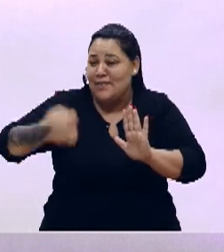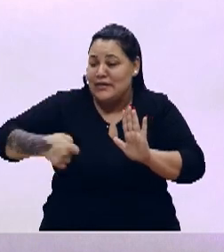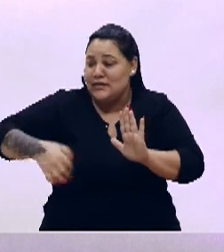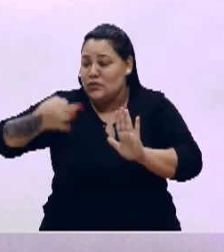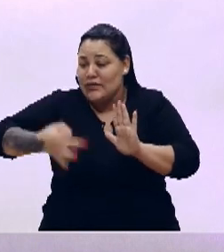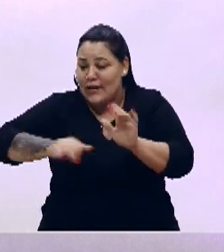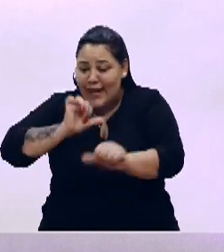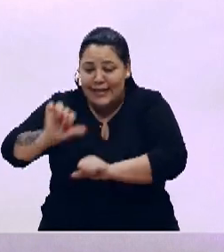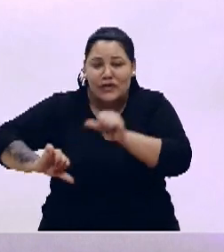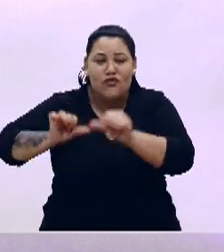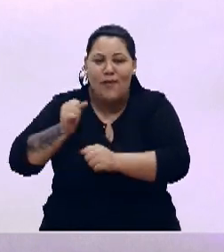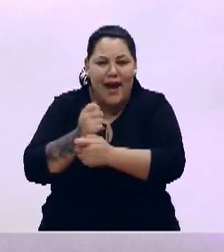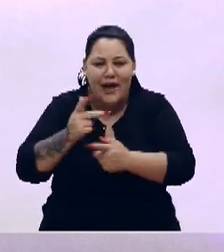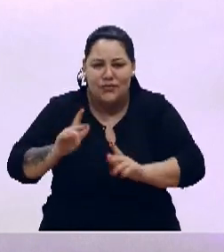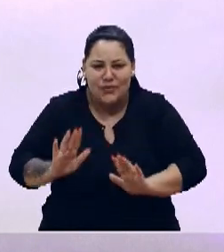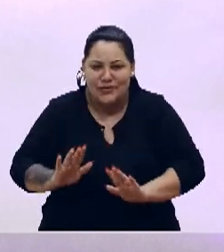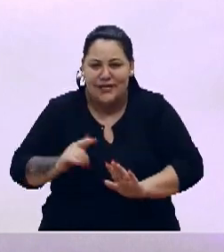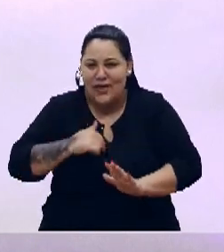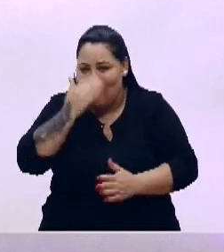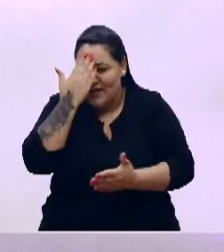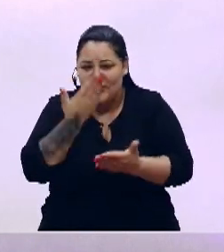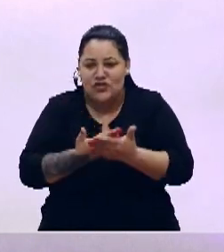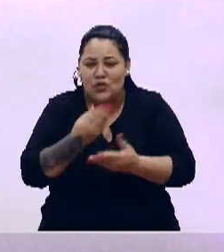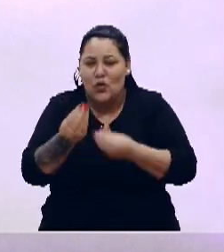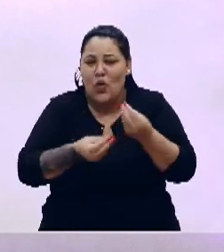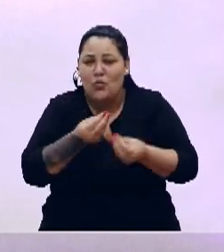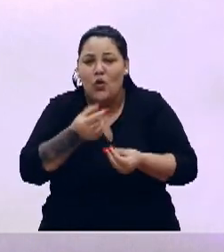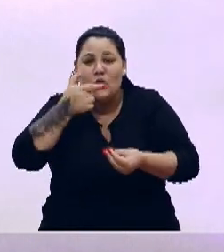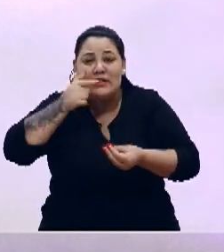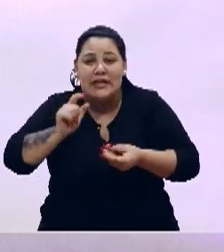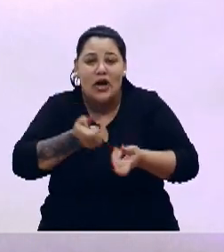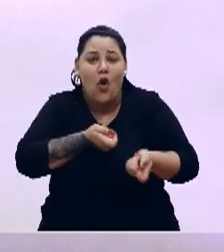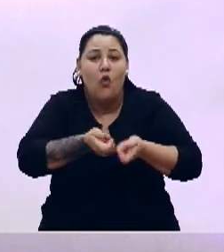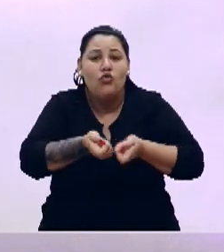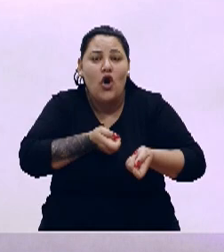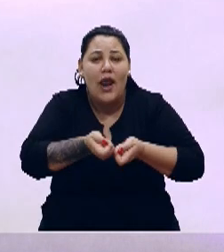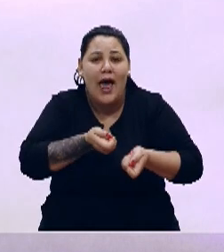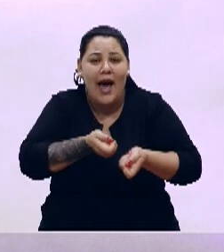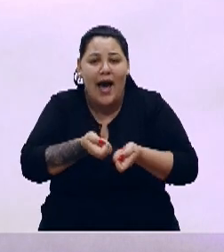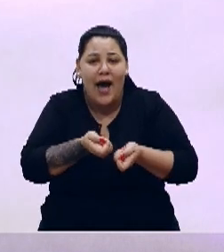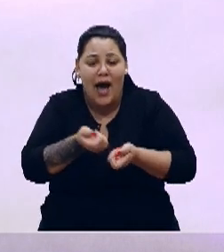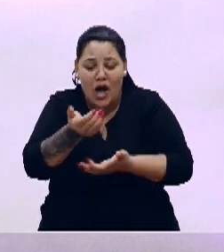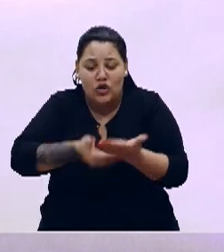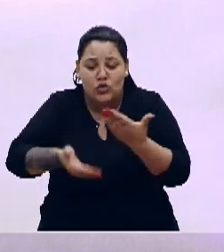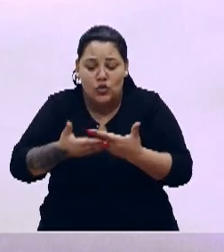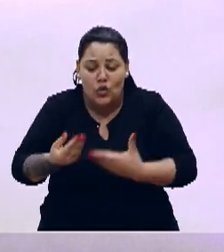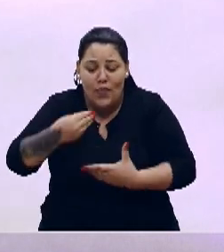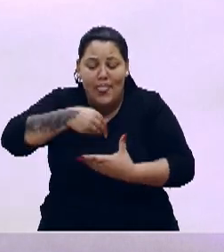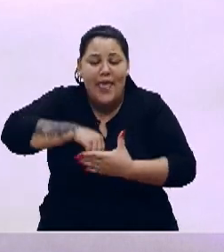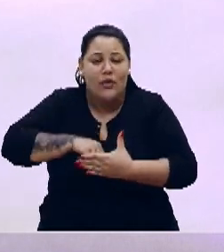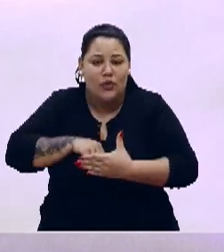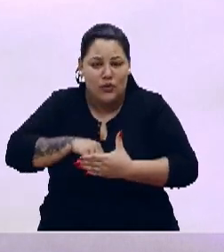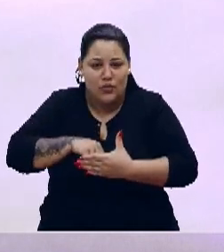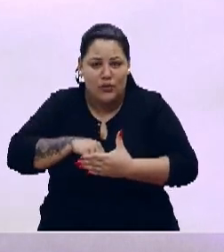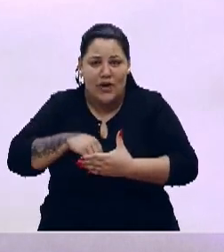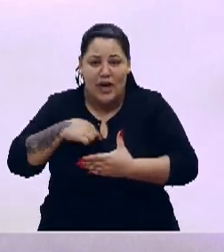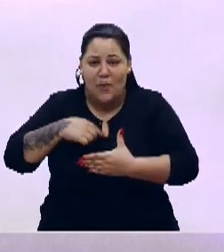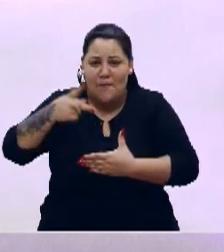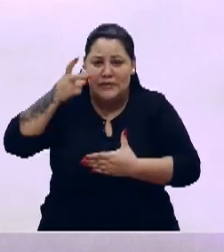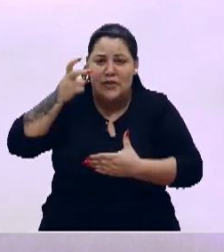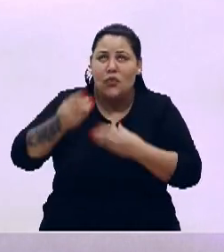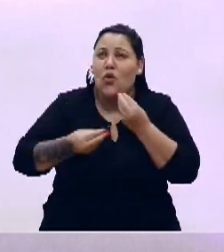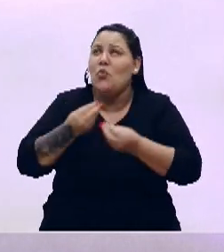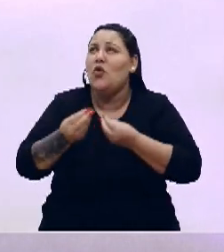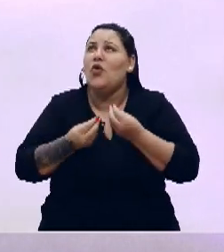gente faz para integrar tudo isso aqui dentro, né? Ferramentas de organização, assim, eu percebo. Para mim, pelo menos. Como que a gente